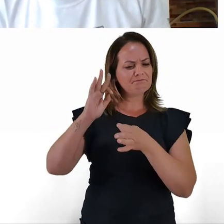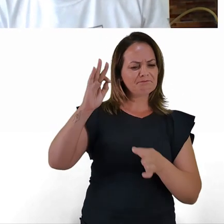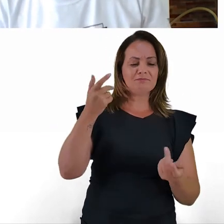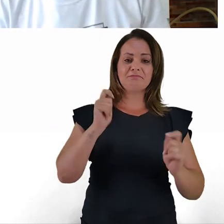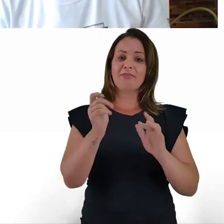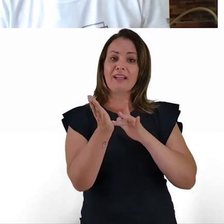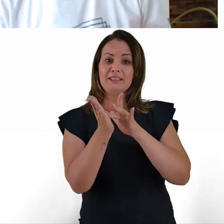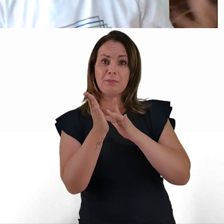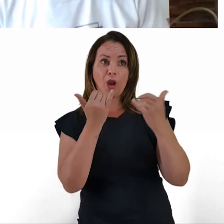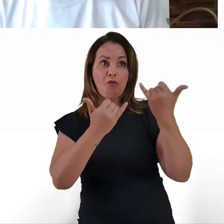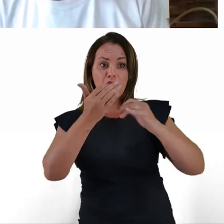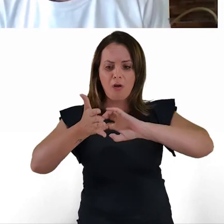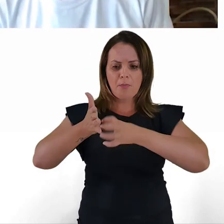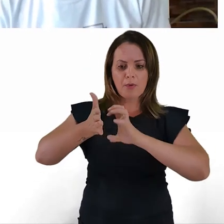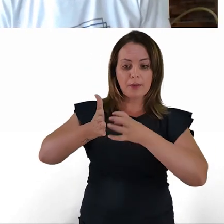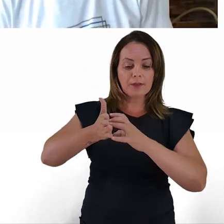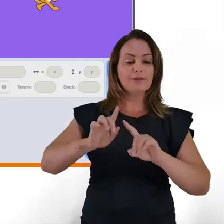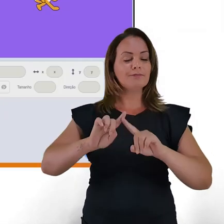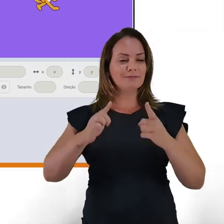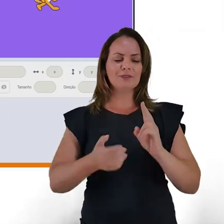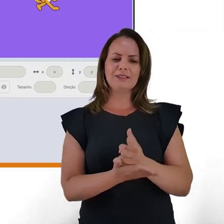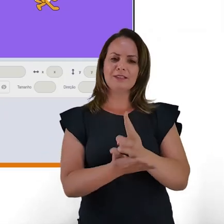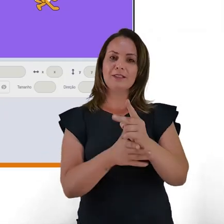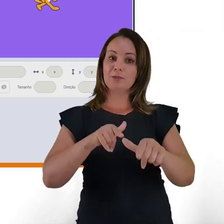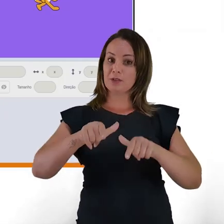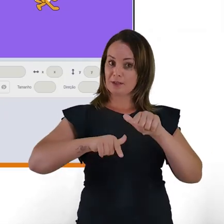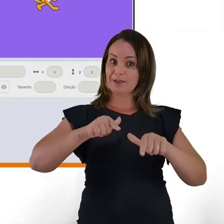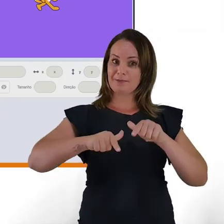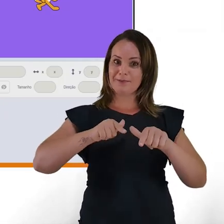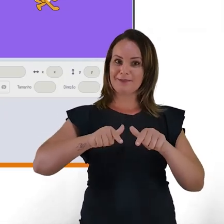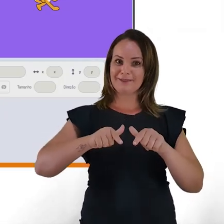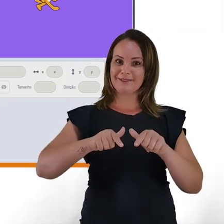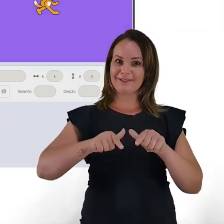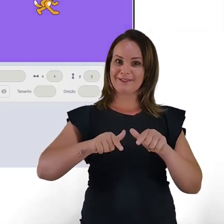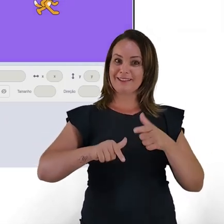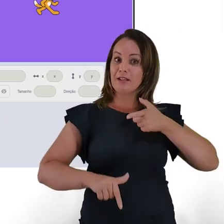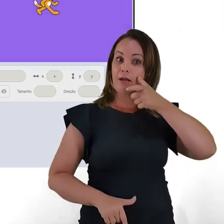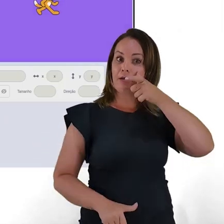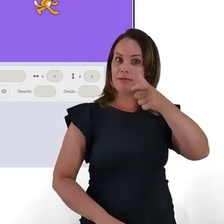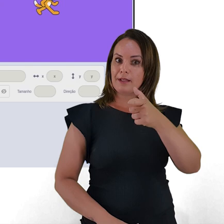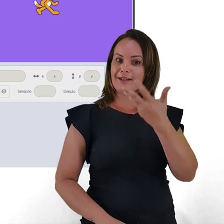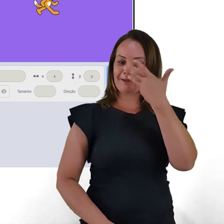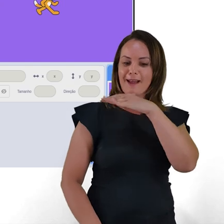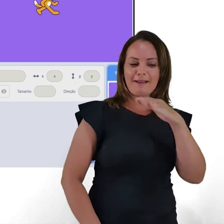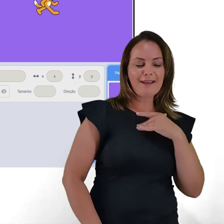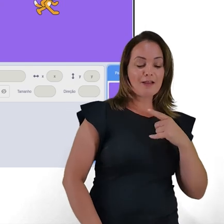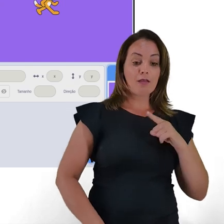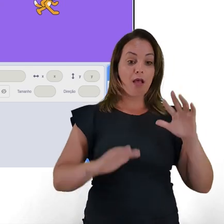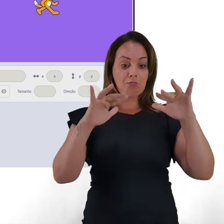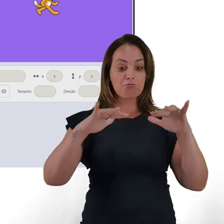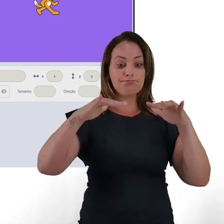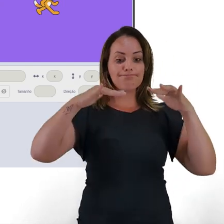dados com ele, etc. Mas nas oficinas iniciais a gente sempre trabalha criando um jogo, né? Para poder interessar as crianças ali, integrar as crianças